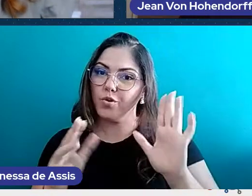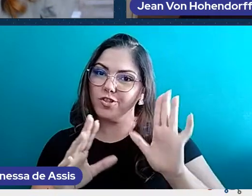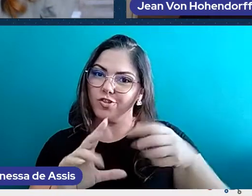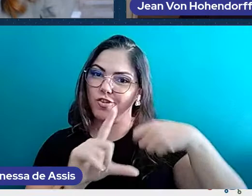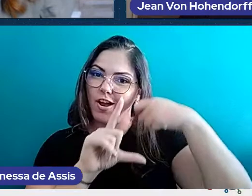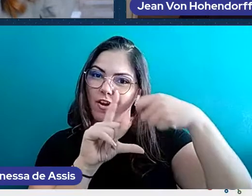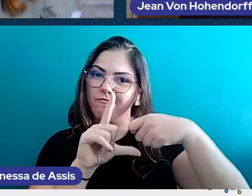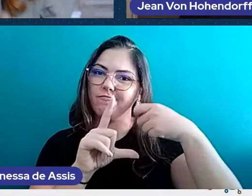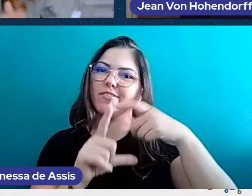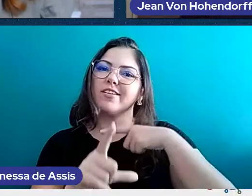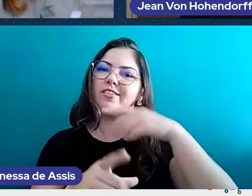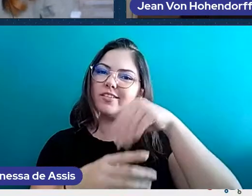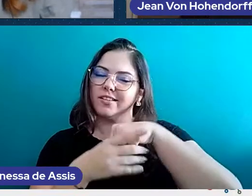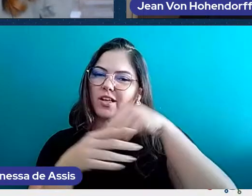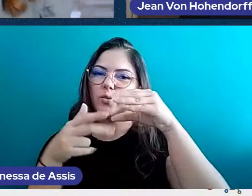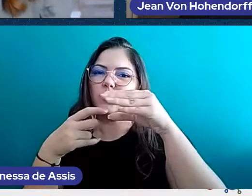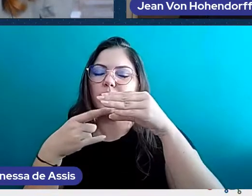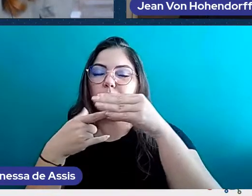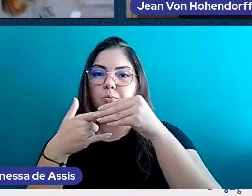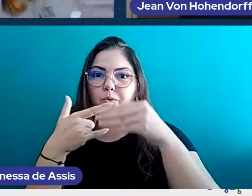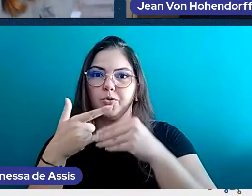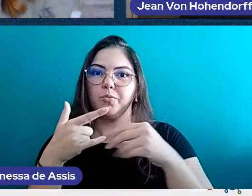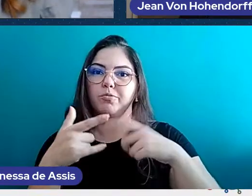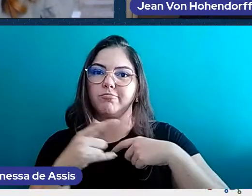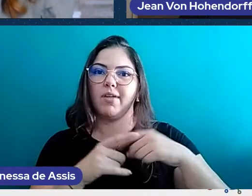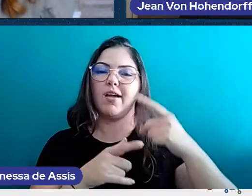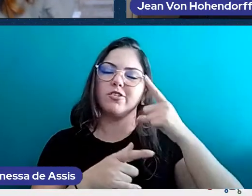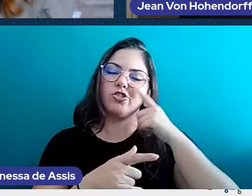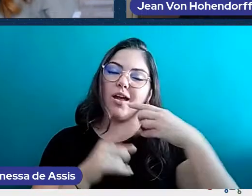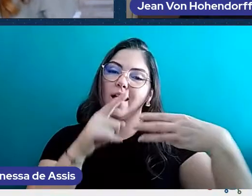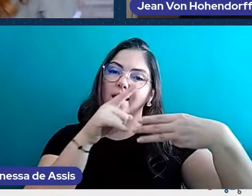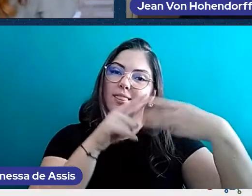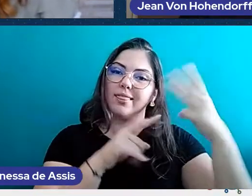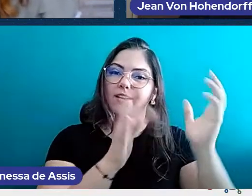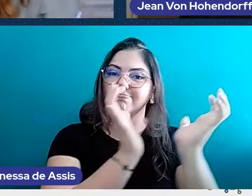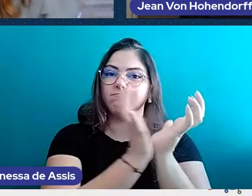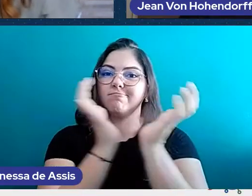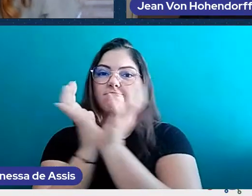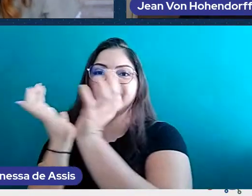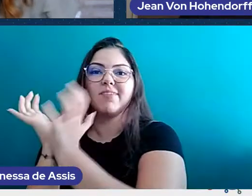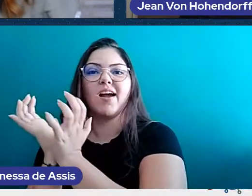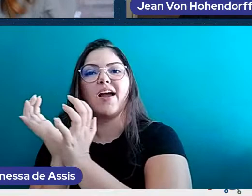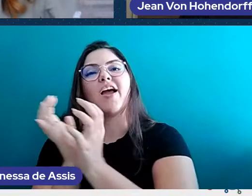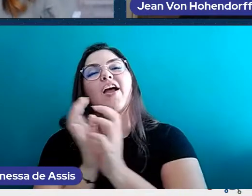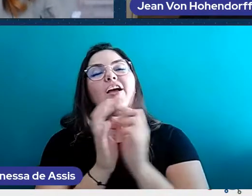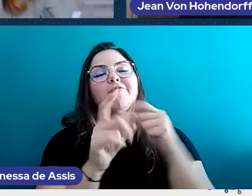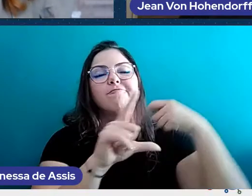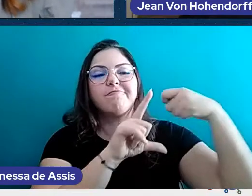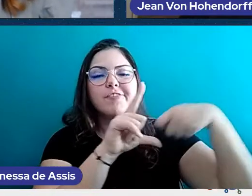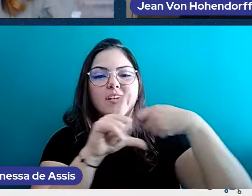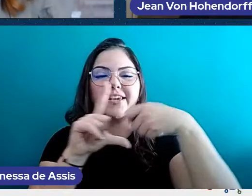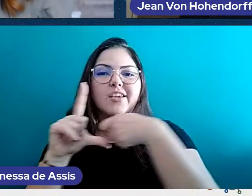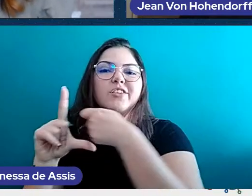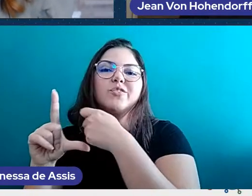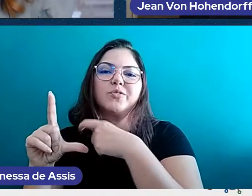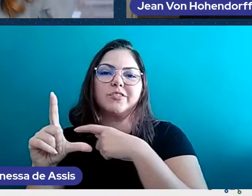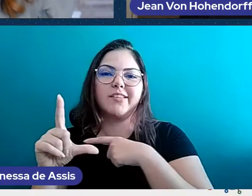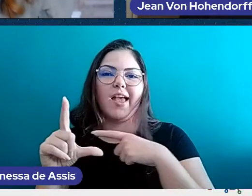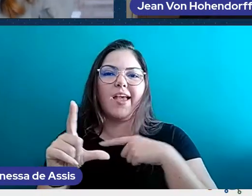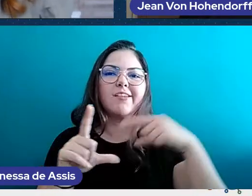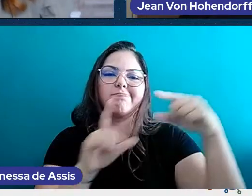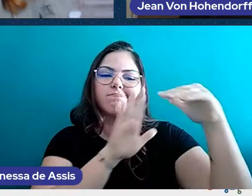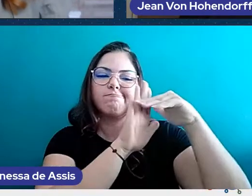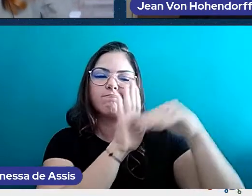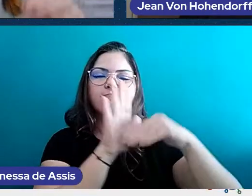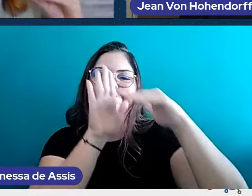aí, somando, três playlists de SNPC. Você pesquisador, pesquisadora, você aí docente,